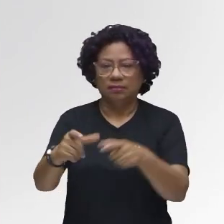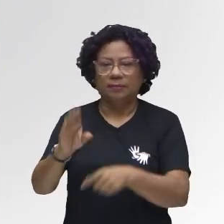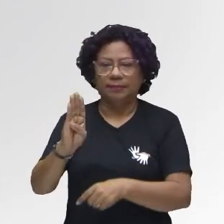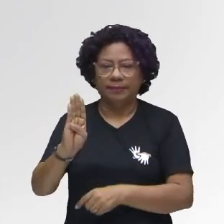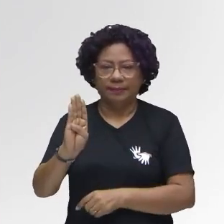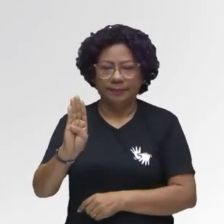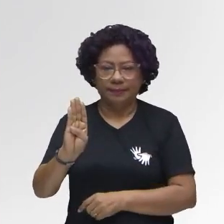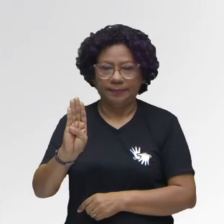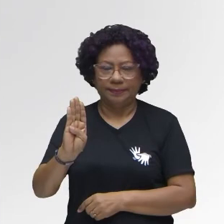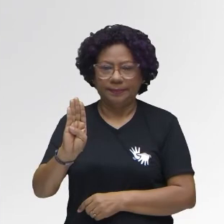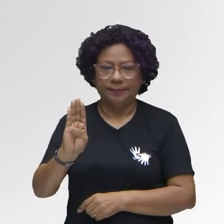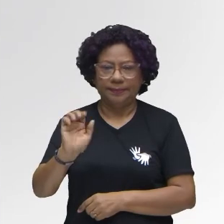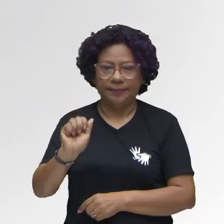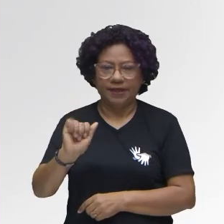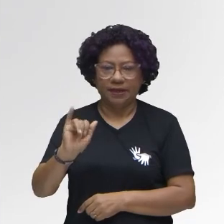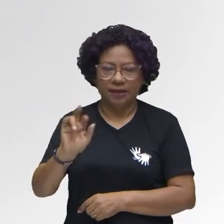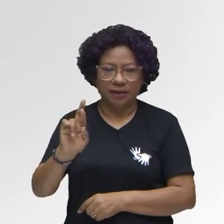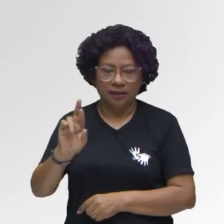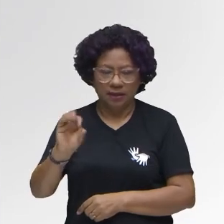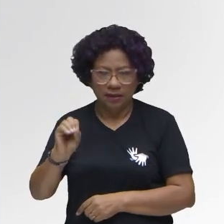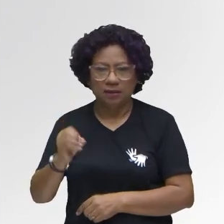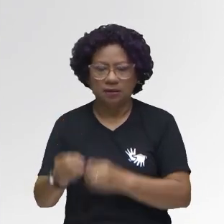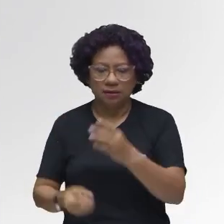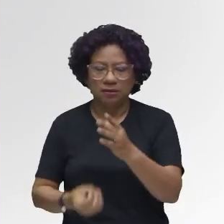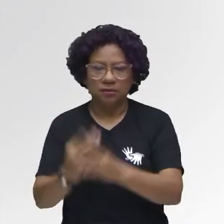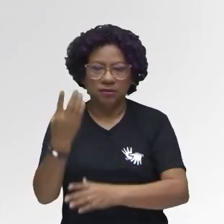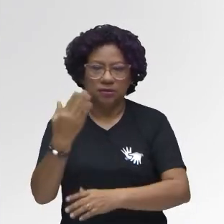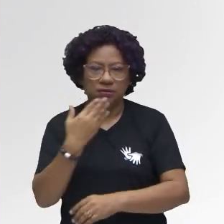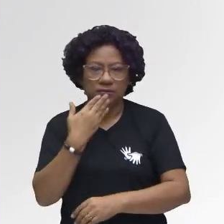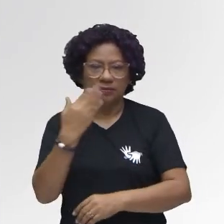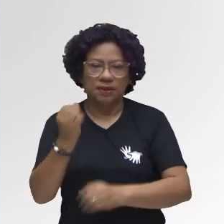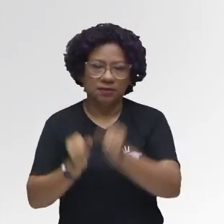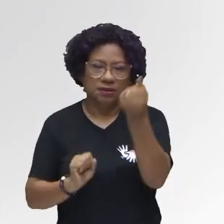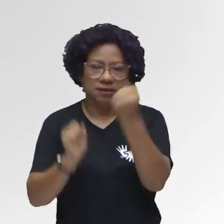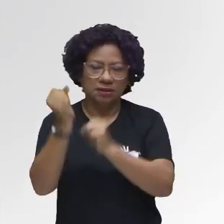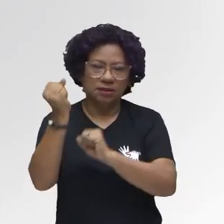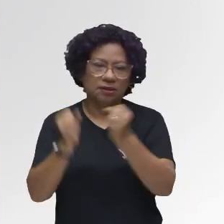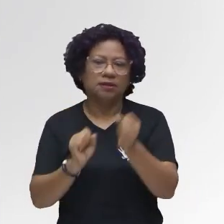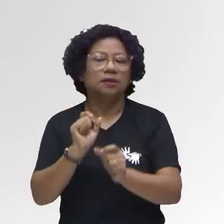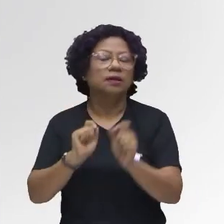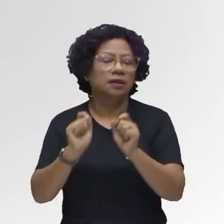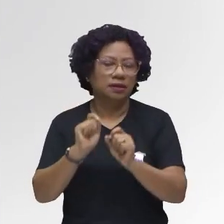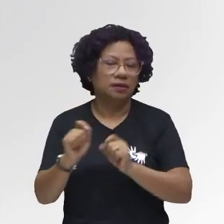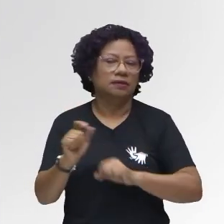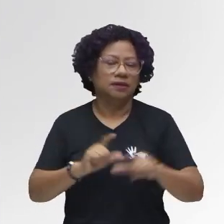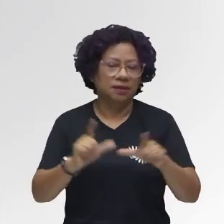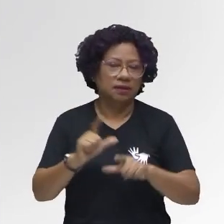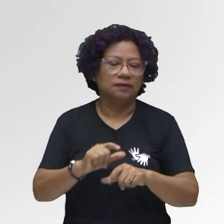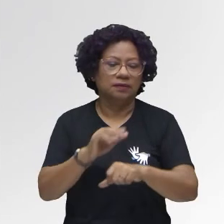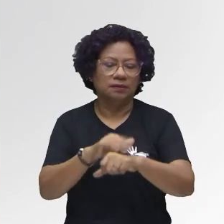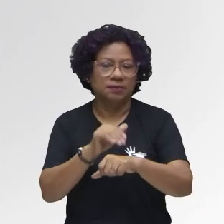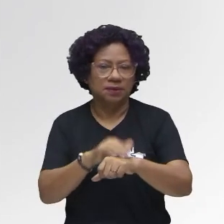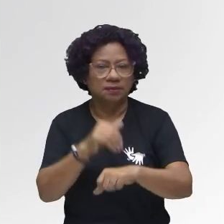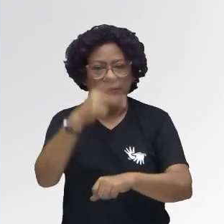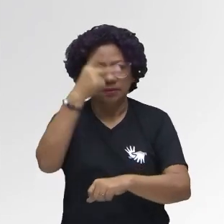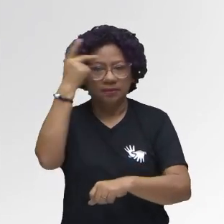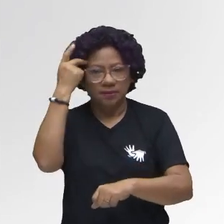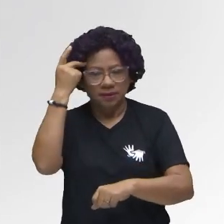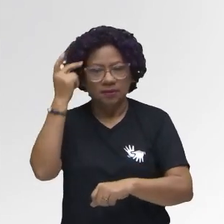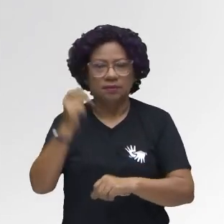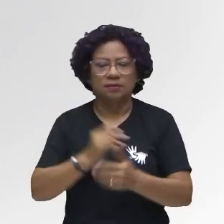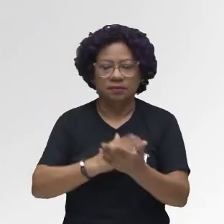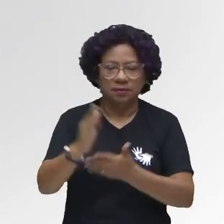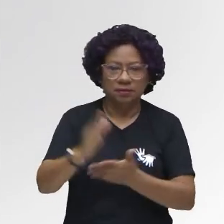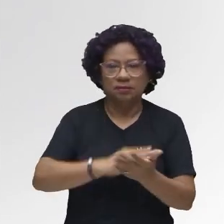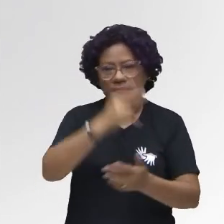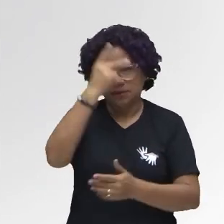surgindo a partir disso, porque a indústria está lá. Quem é que vai trabalhar ali? Então, vamos contratar pessoas. E a grande parte das pessoas,